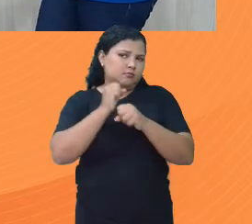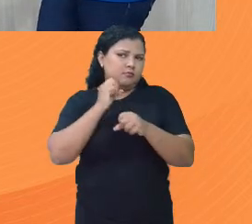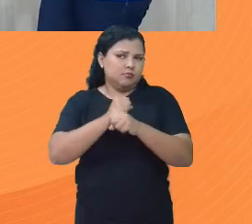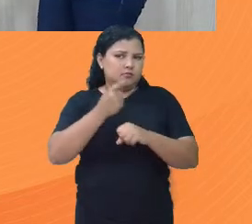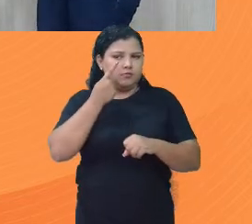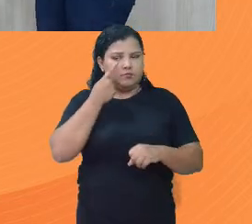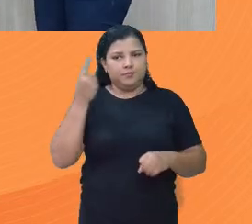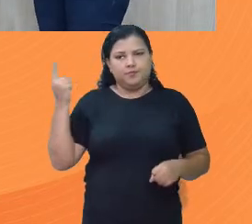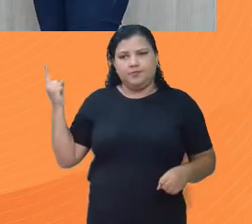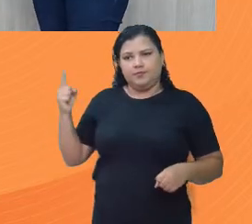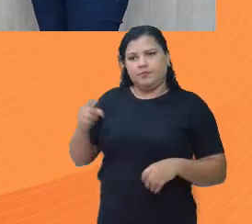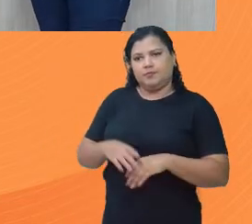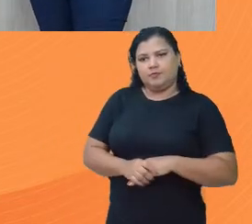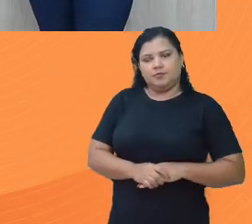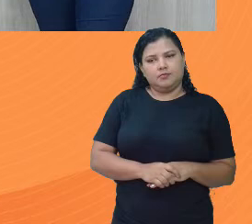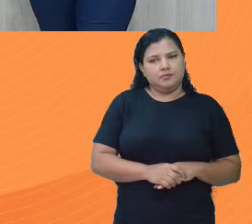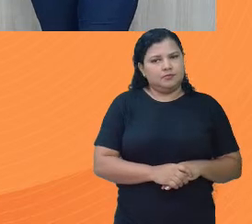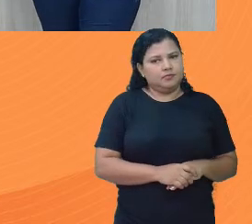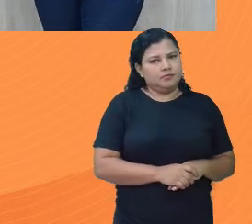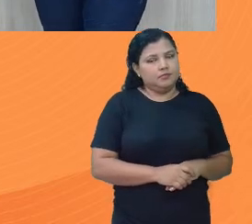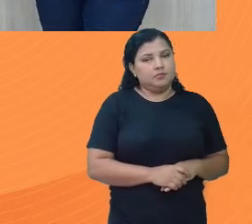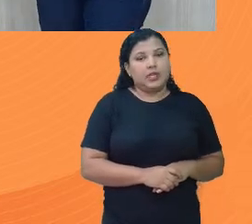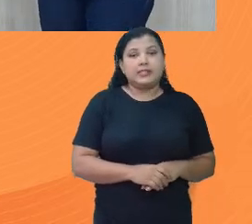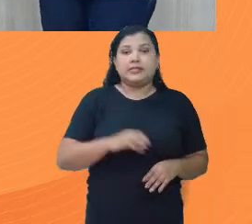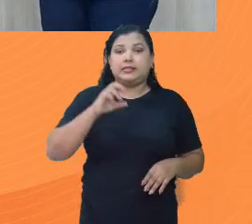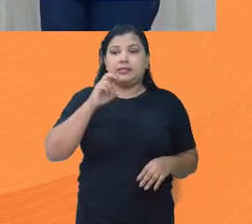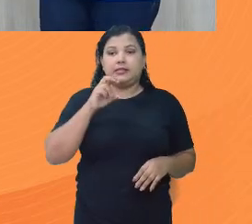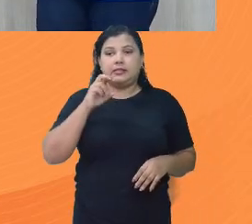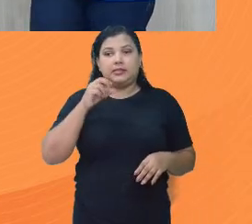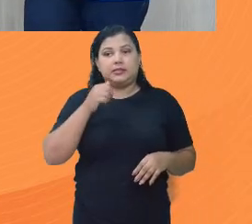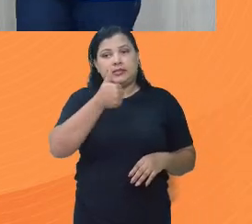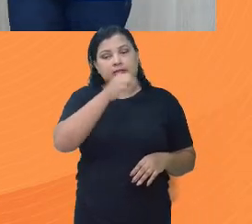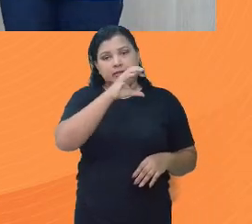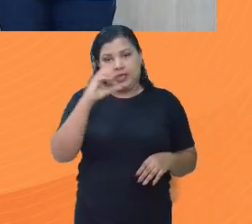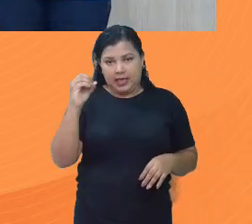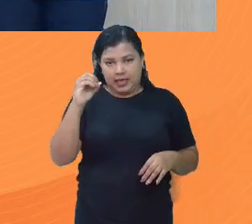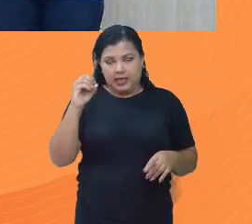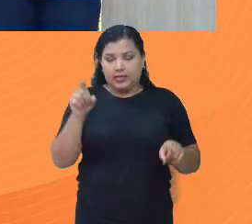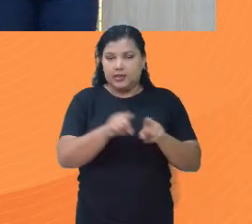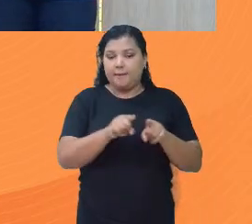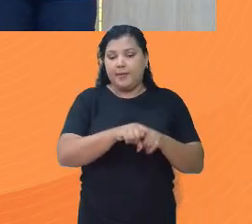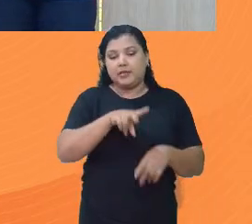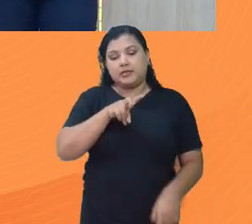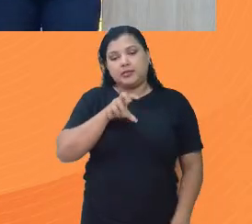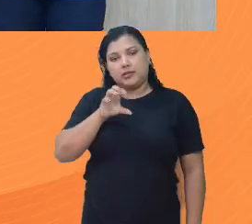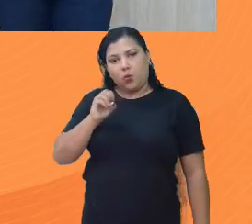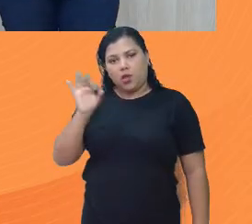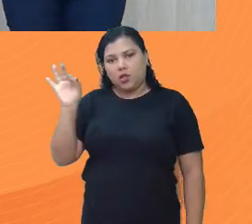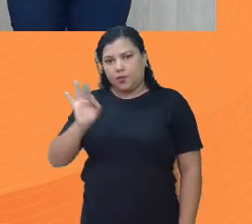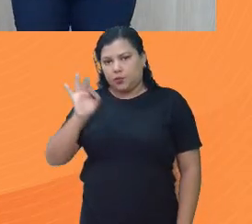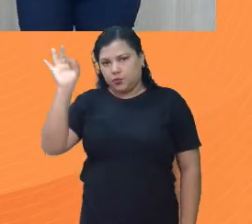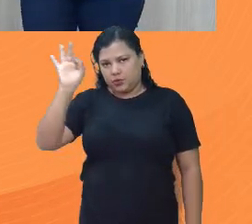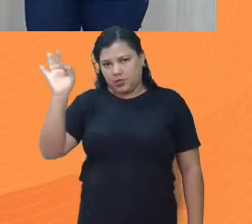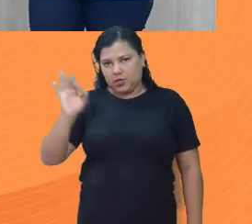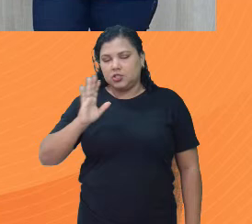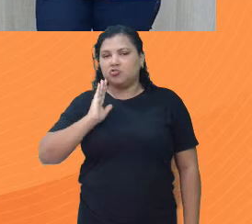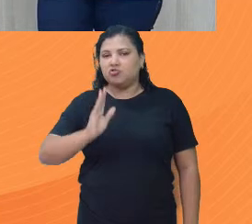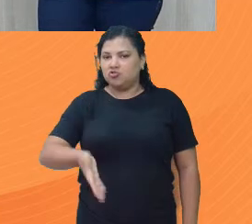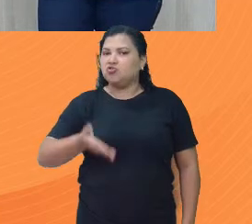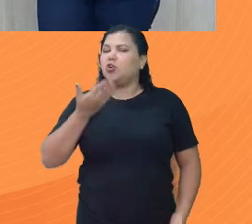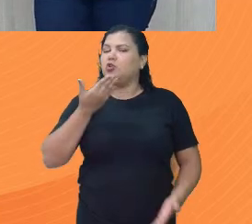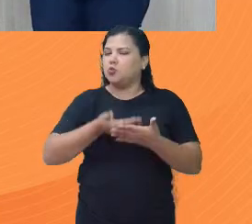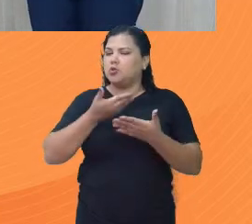valor, tá bom? Vamos começar aqui com 100 e com 50%. Esses dois aí, a gente já comentou o